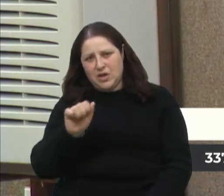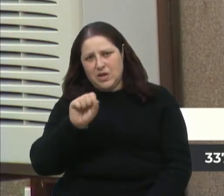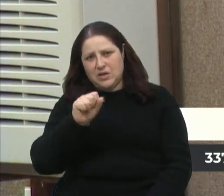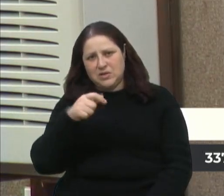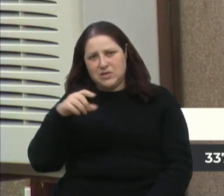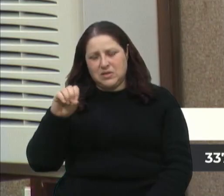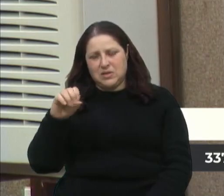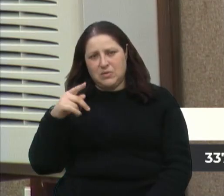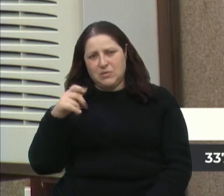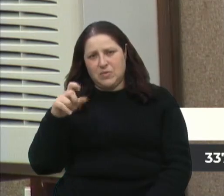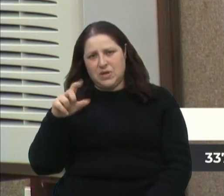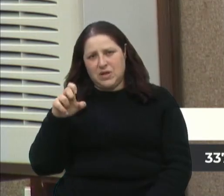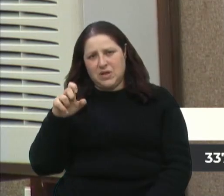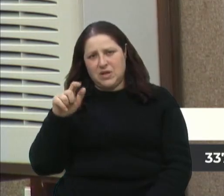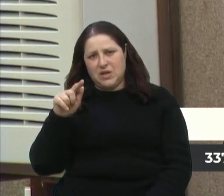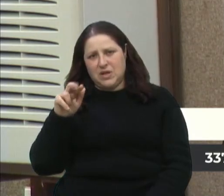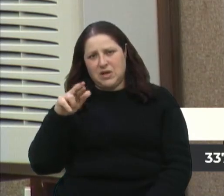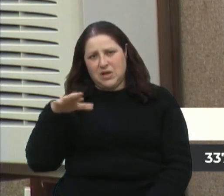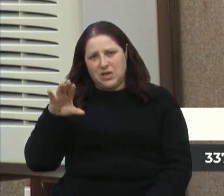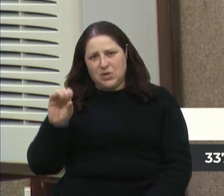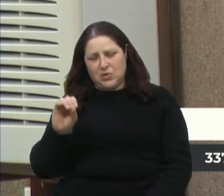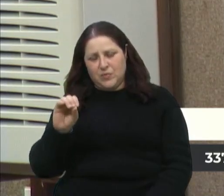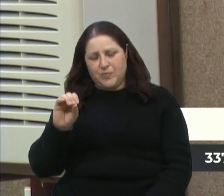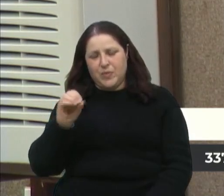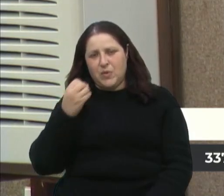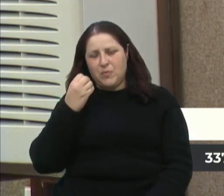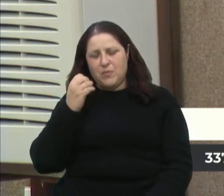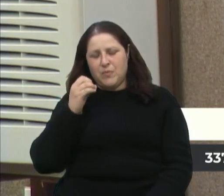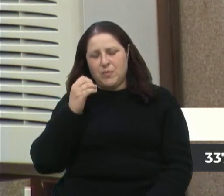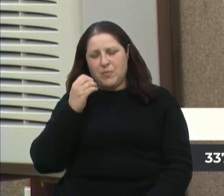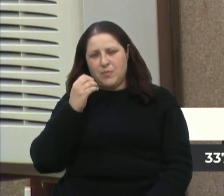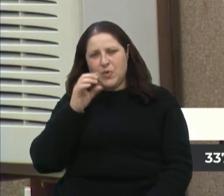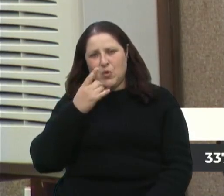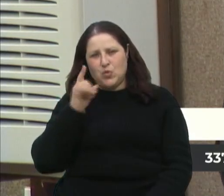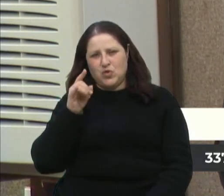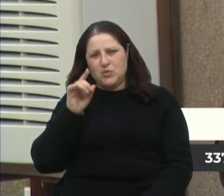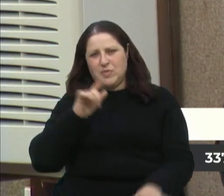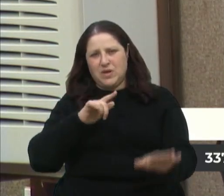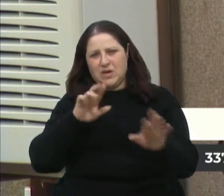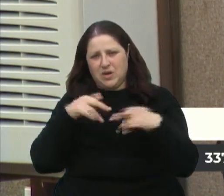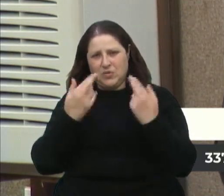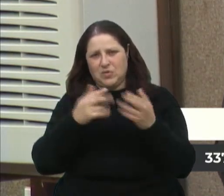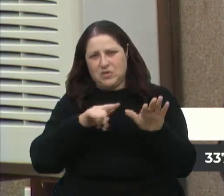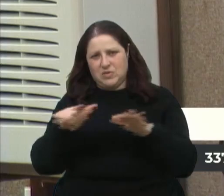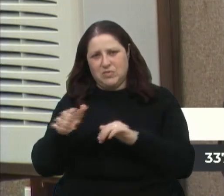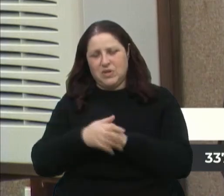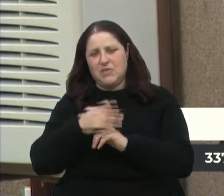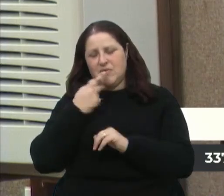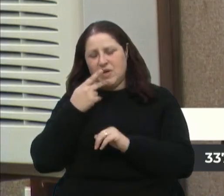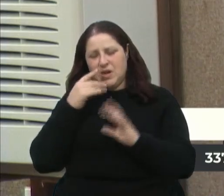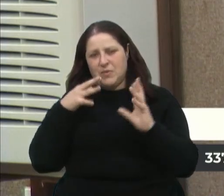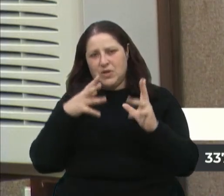teremos amanhã, desejar, então, a todos um feliz Dia dos Pais, a todos os pais, né, domingo,